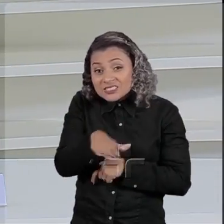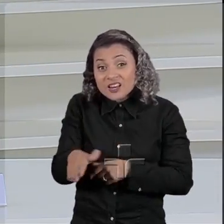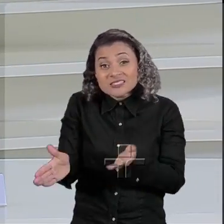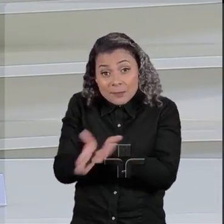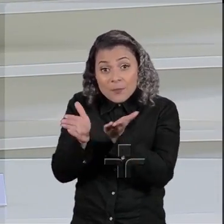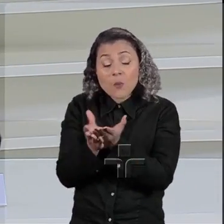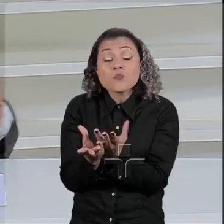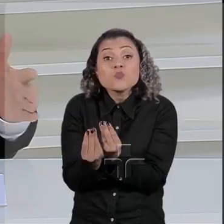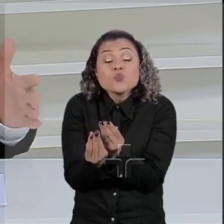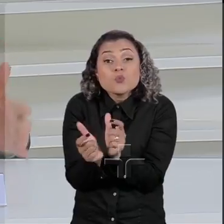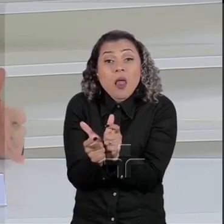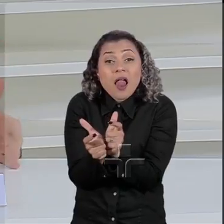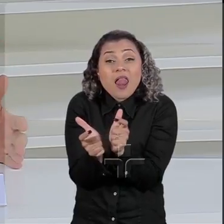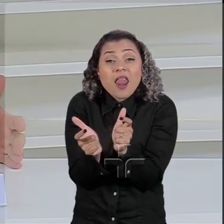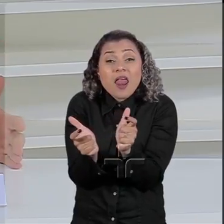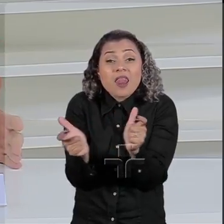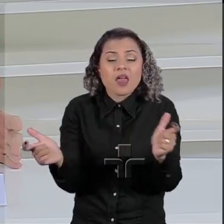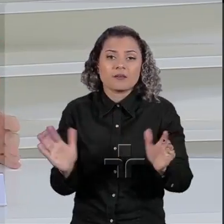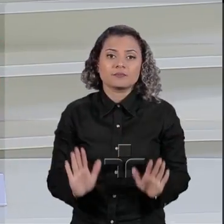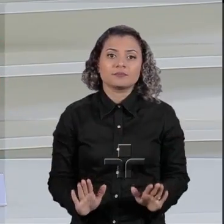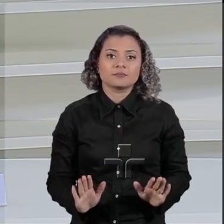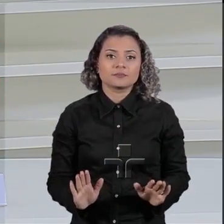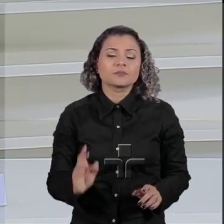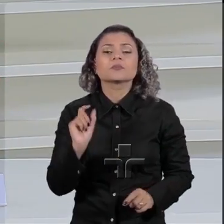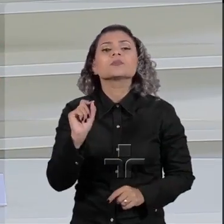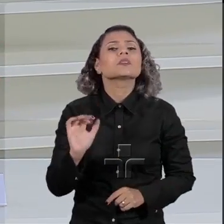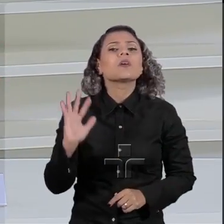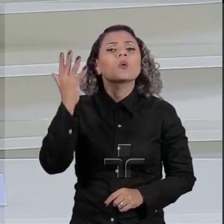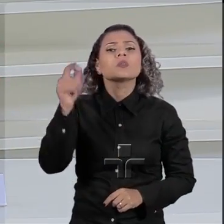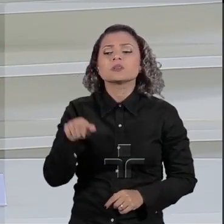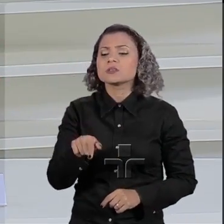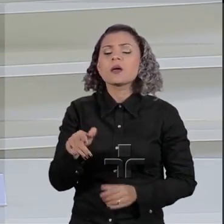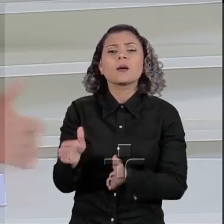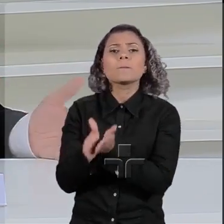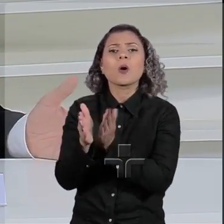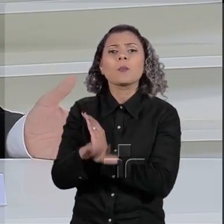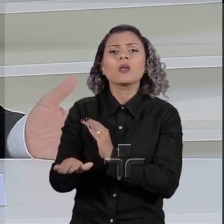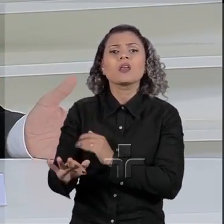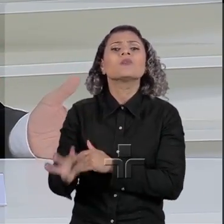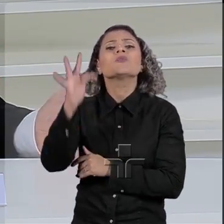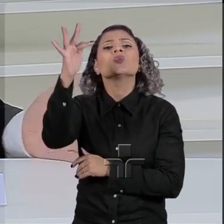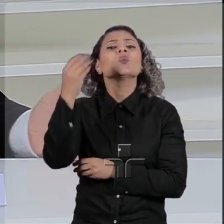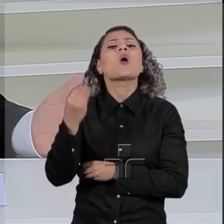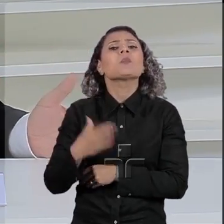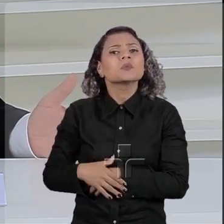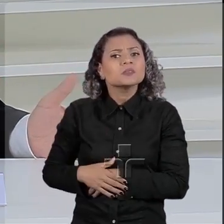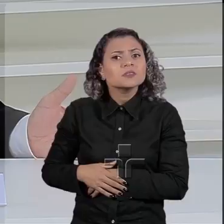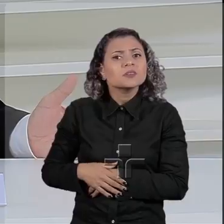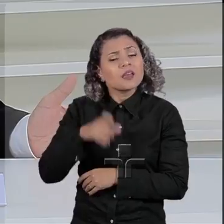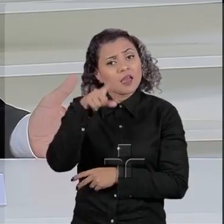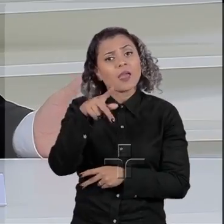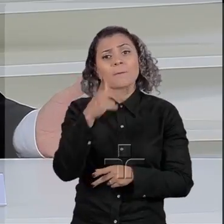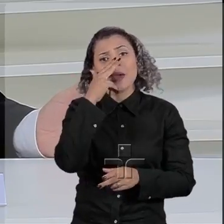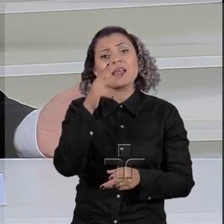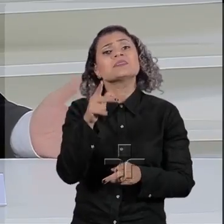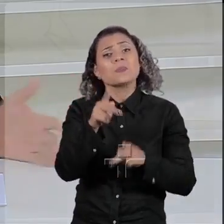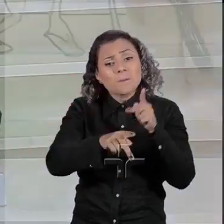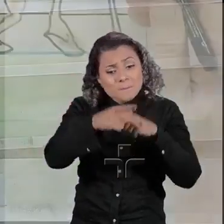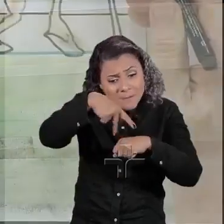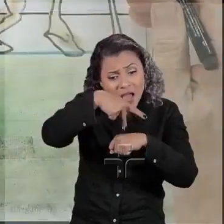pobre, o que vai ser esse cara no futuro? Vai ser um país de miseráveis, né?